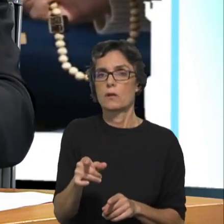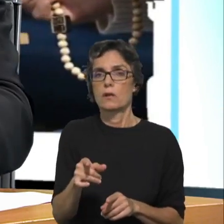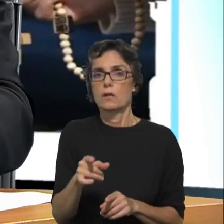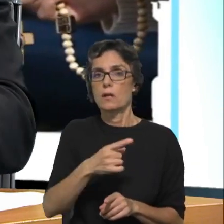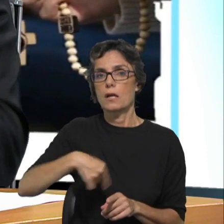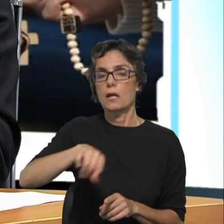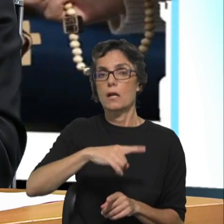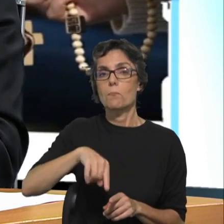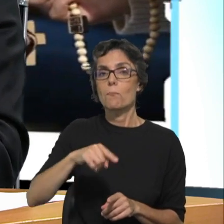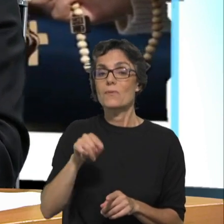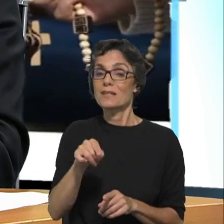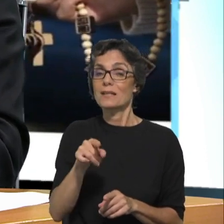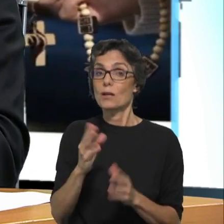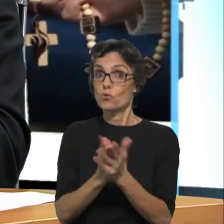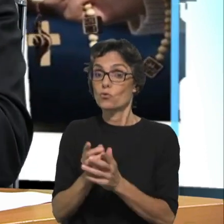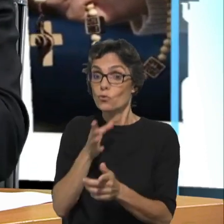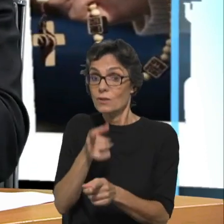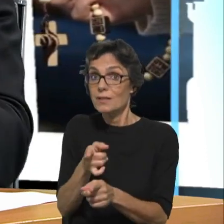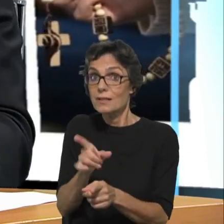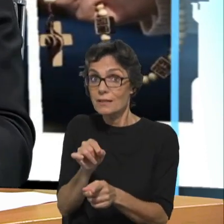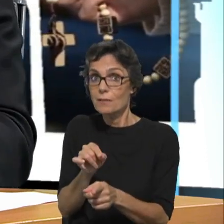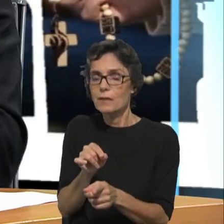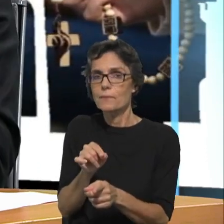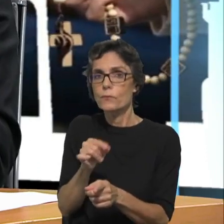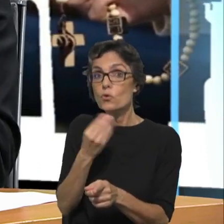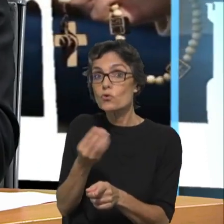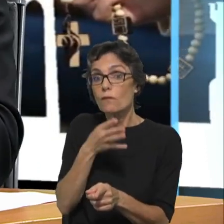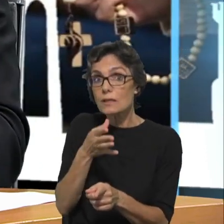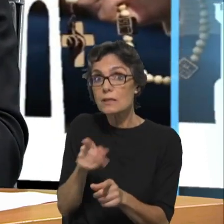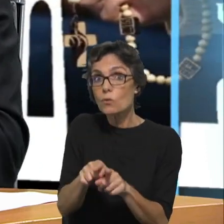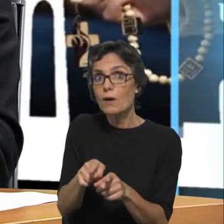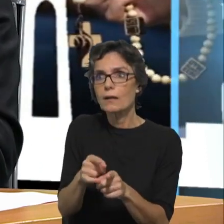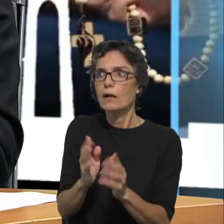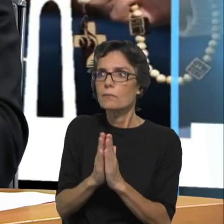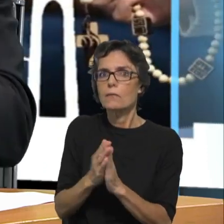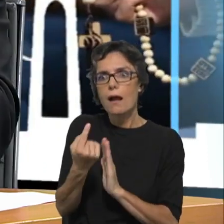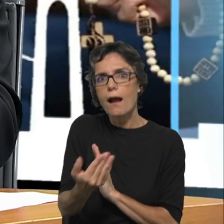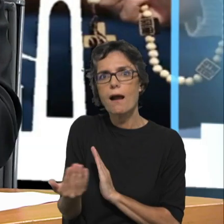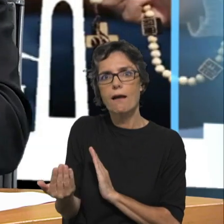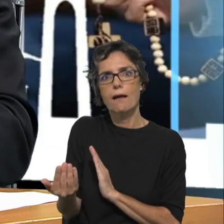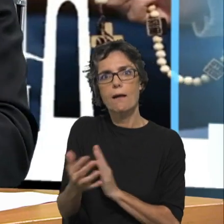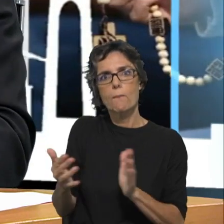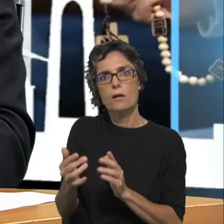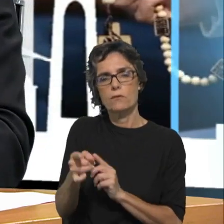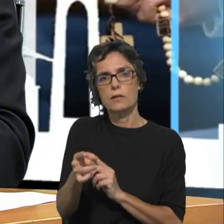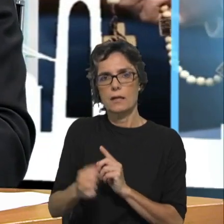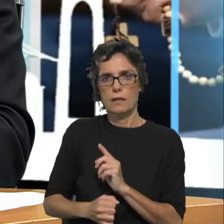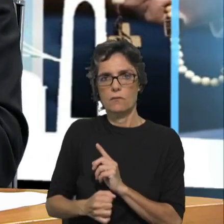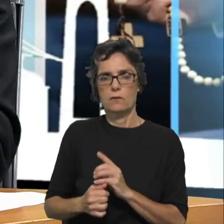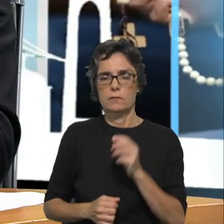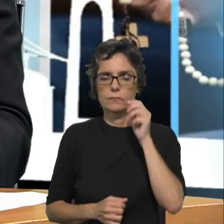maioria dos jovens terem uma qualquer crença religiosa, a maioritariamente